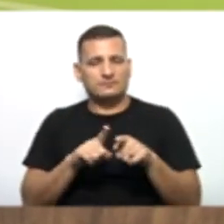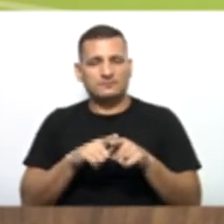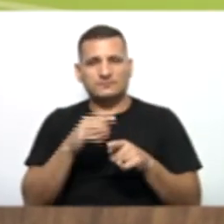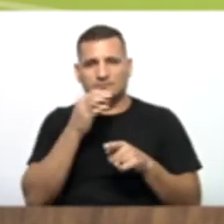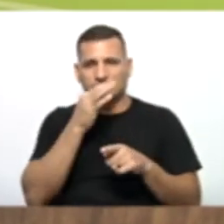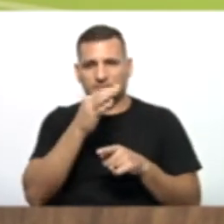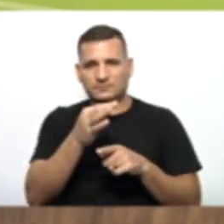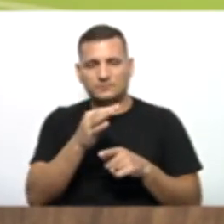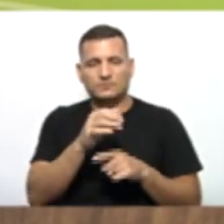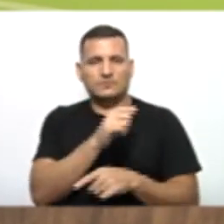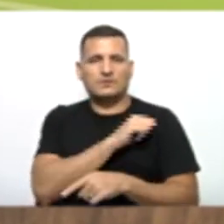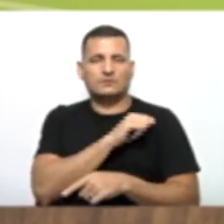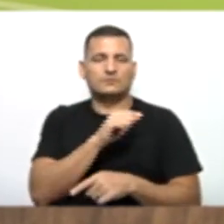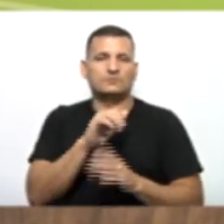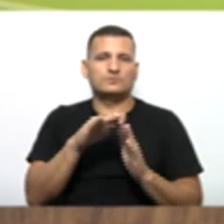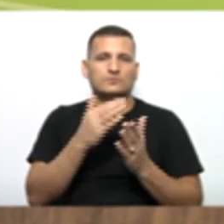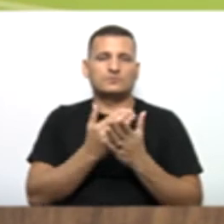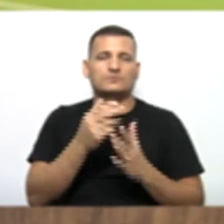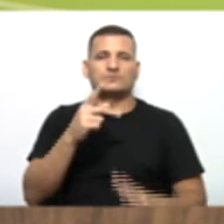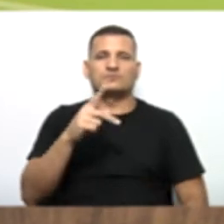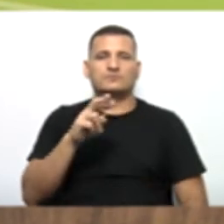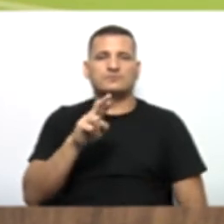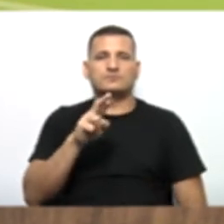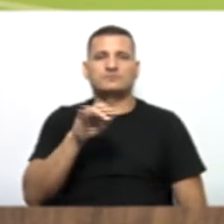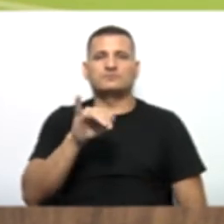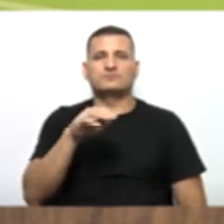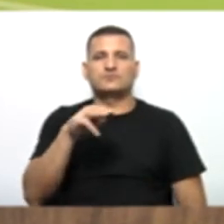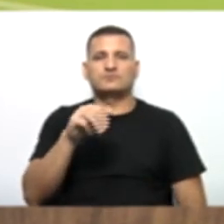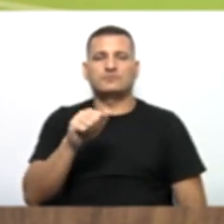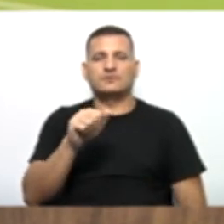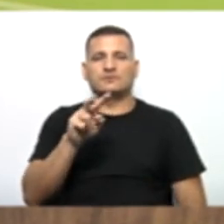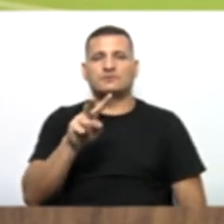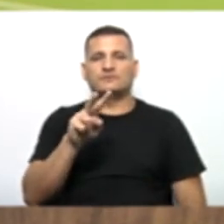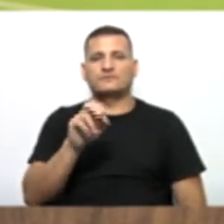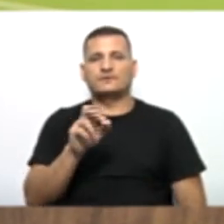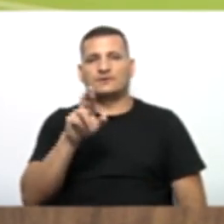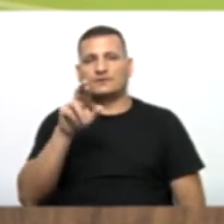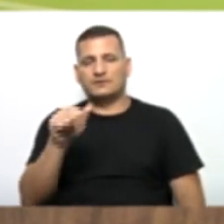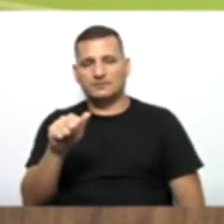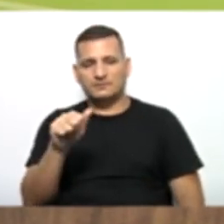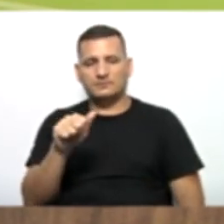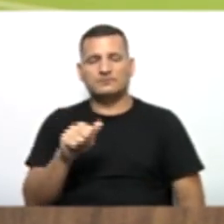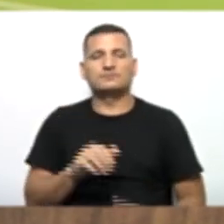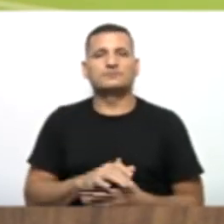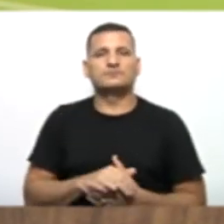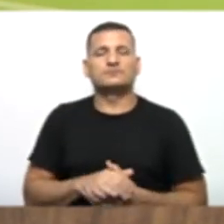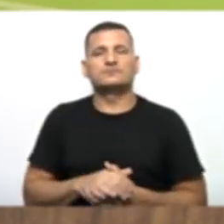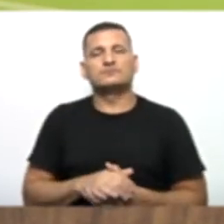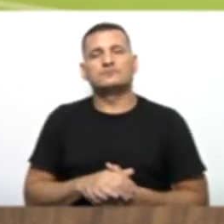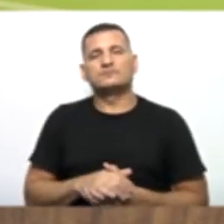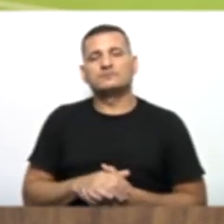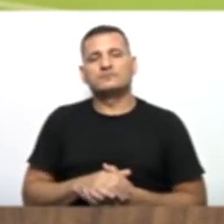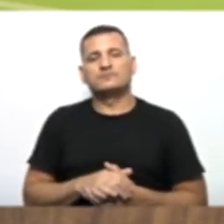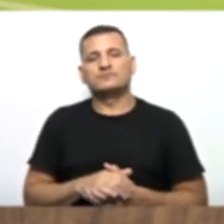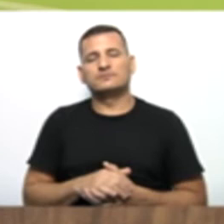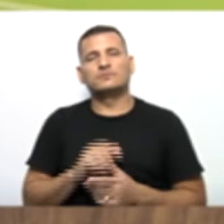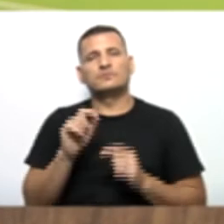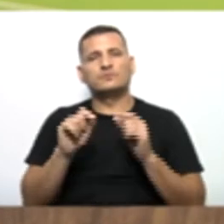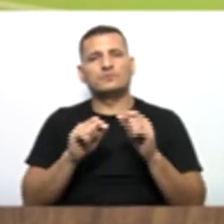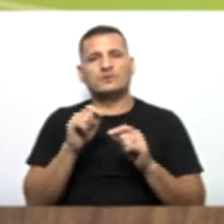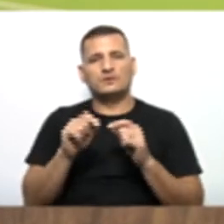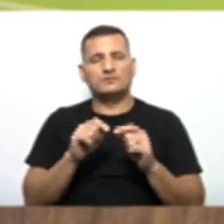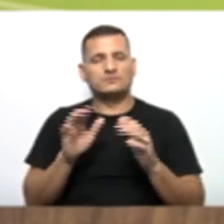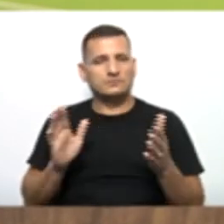Escola Primavera, professor, que é com relação à quantidade, né, ou a existência de